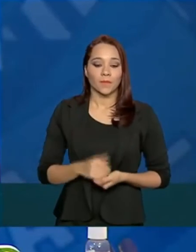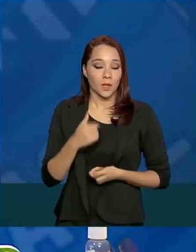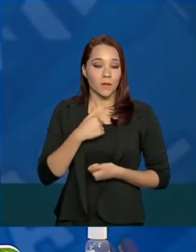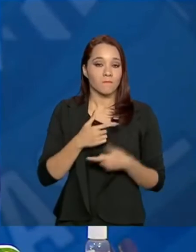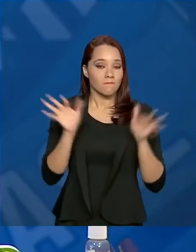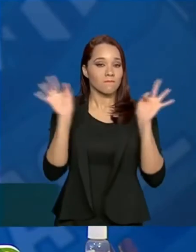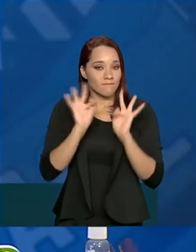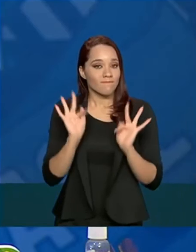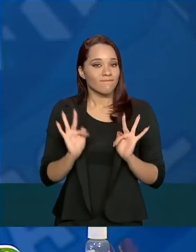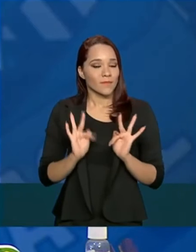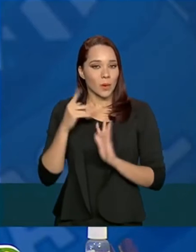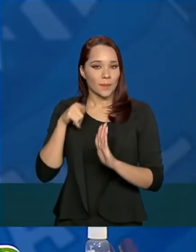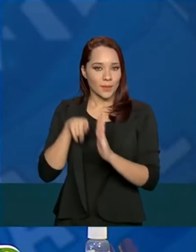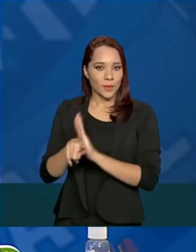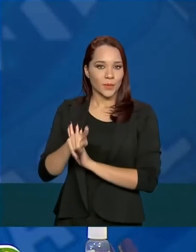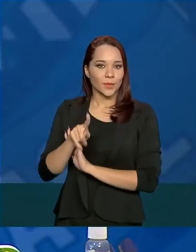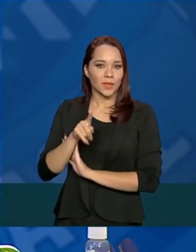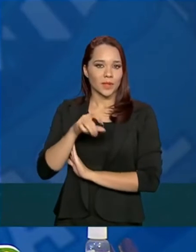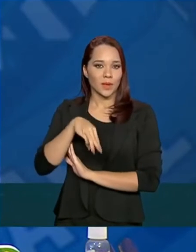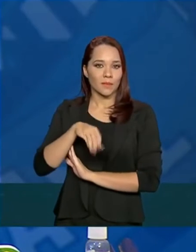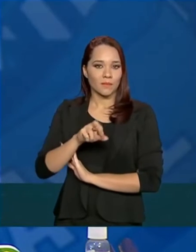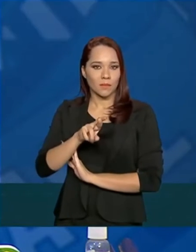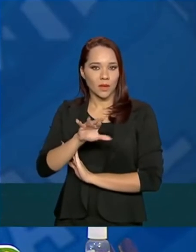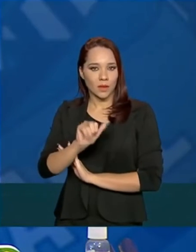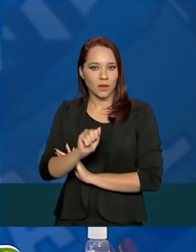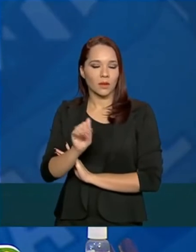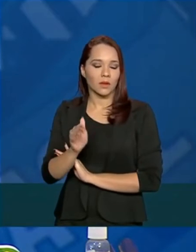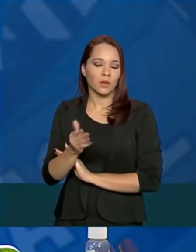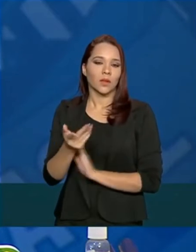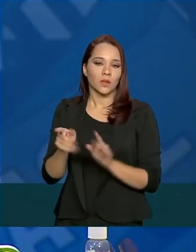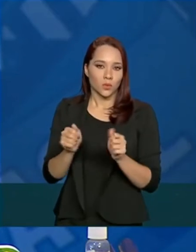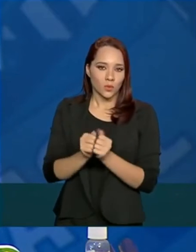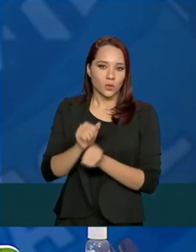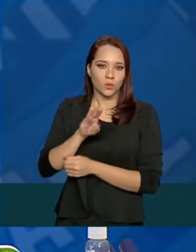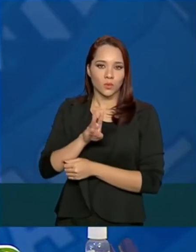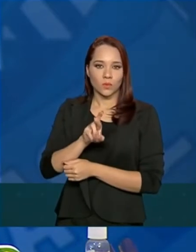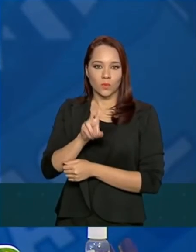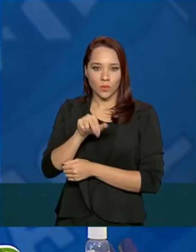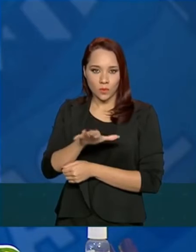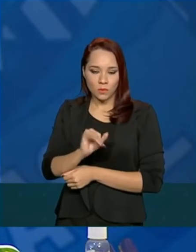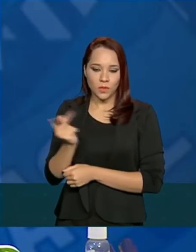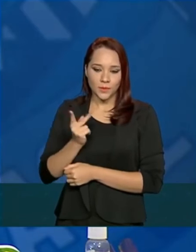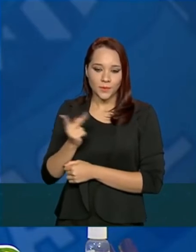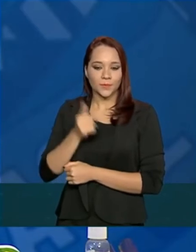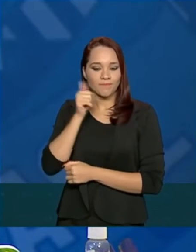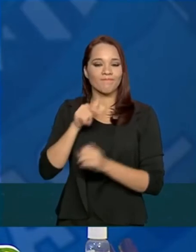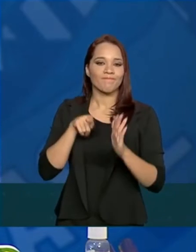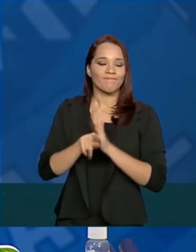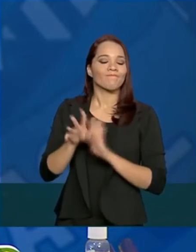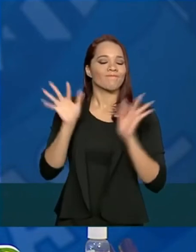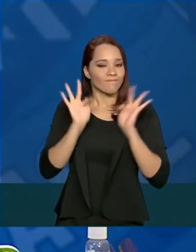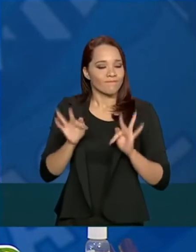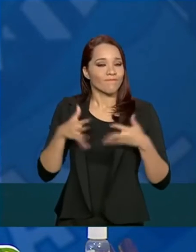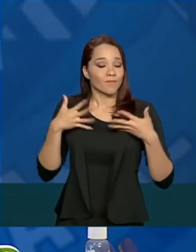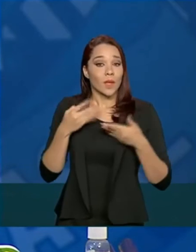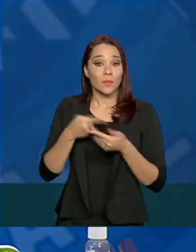feliz, né, com a pergunta da Maria Eduarda e da Bruna Lima, do Correio Brasiliense, porque, na verdade, a pergunta dela, que